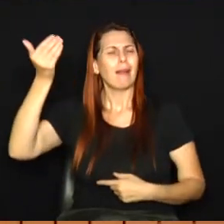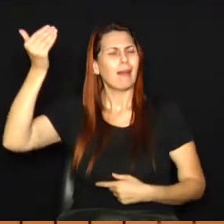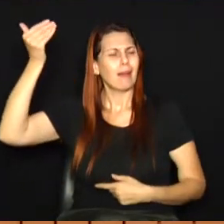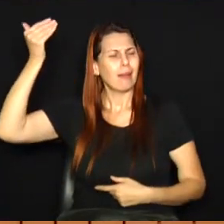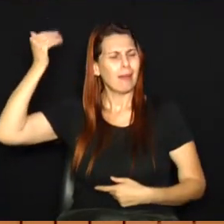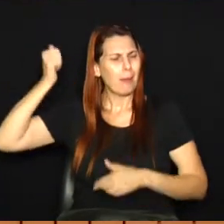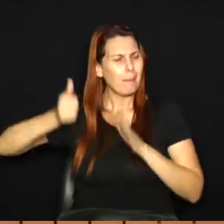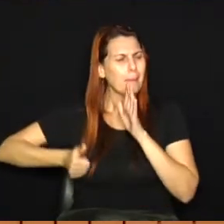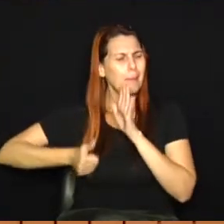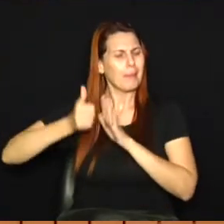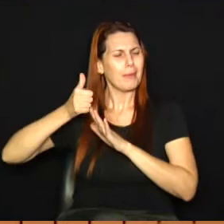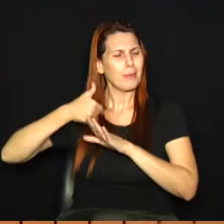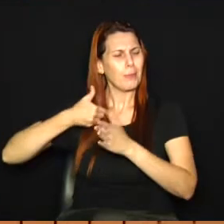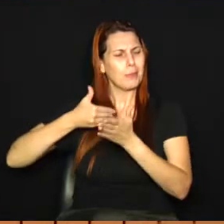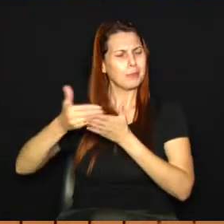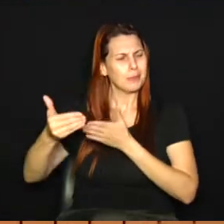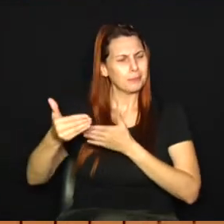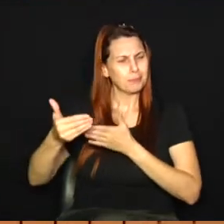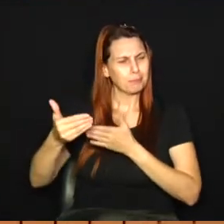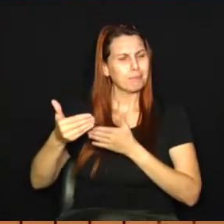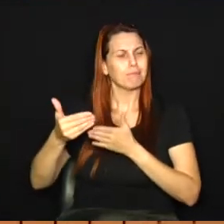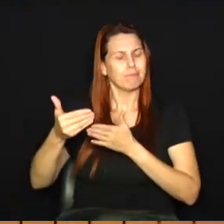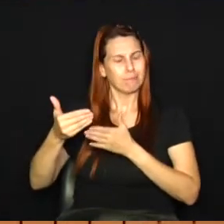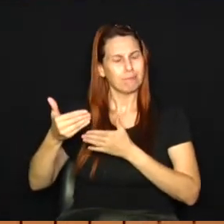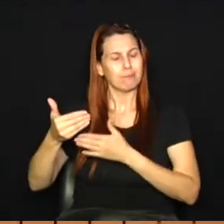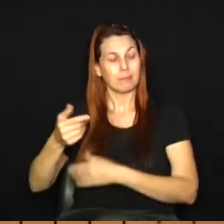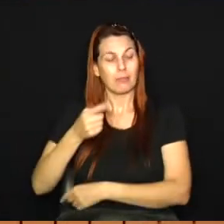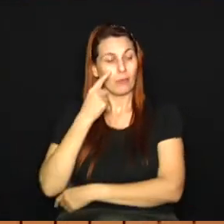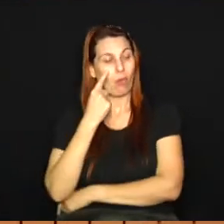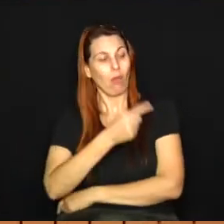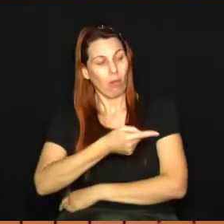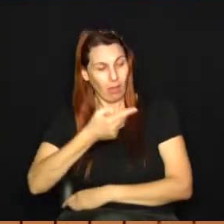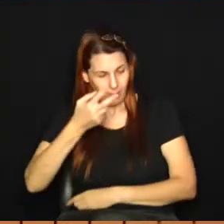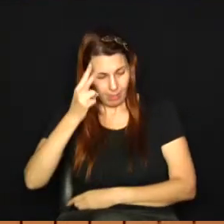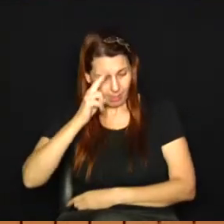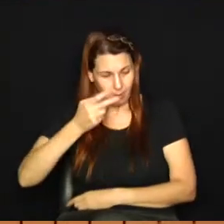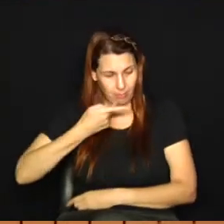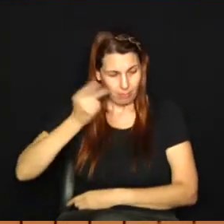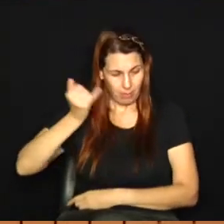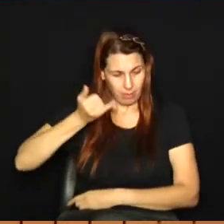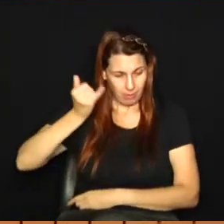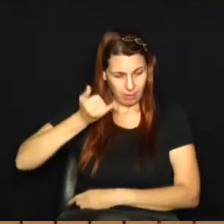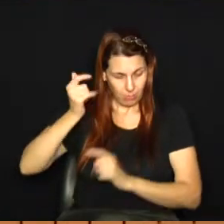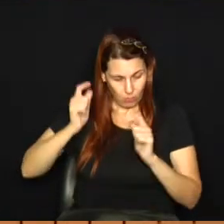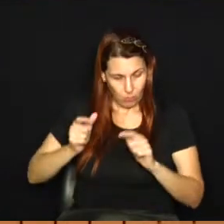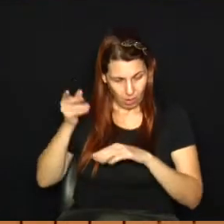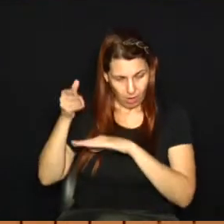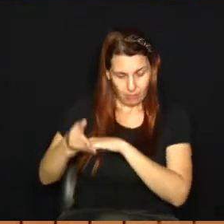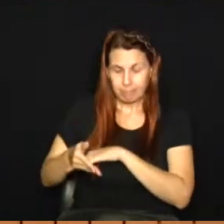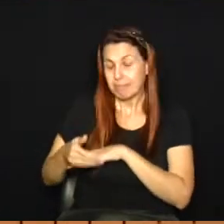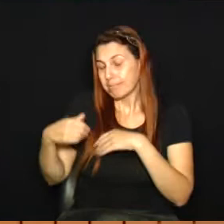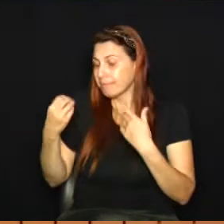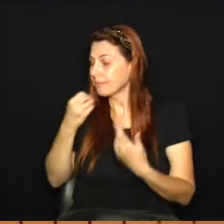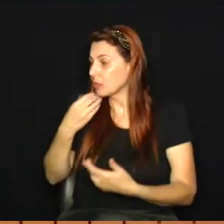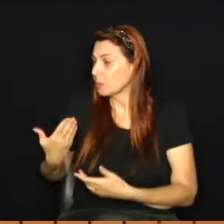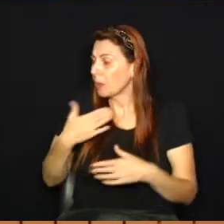das missões. Presta atenção onde você vai entrar. Tá bom. E fomos para o São